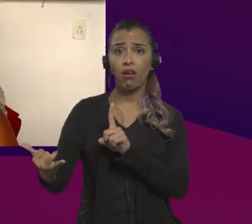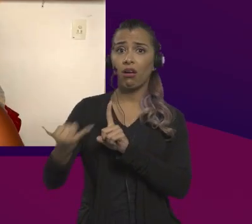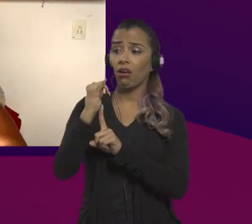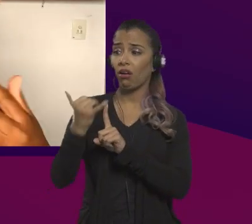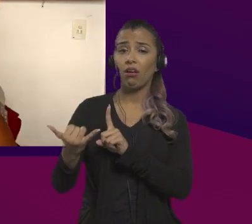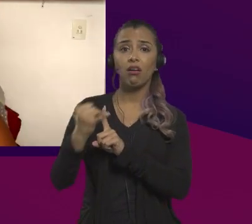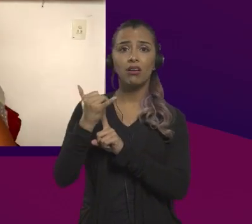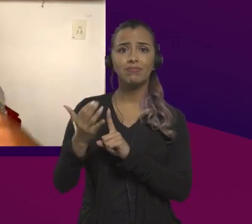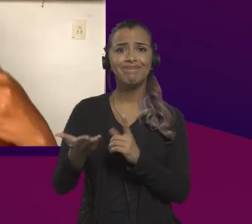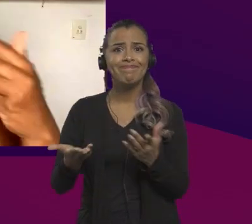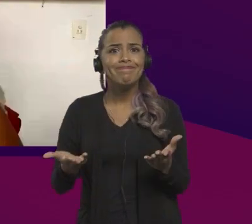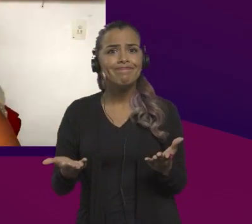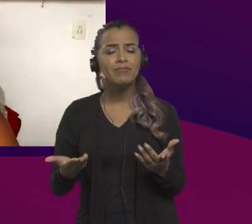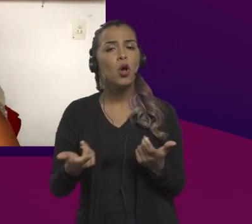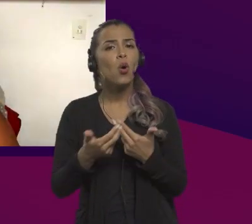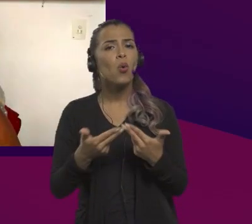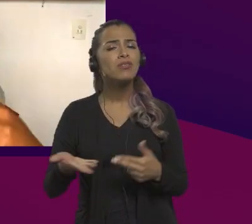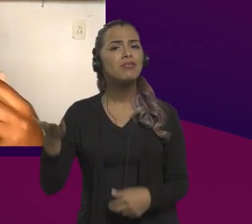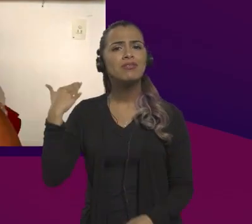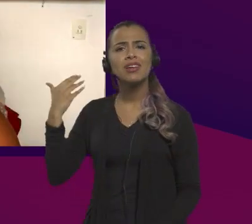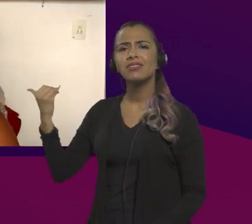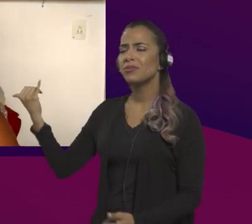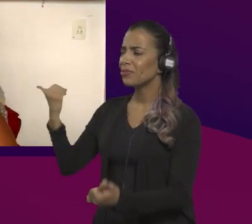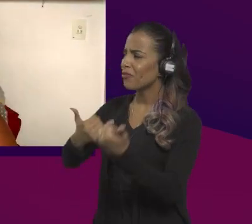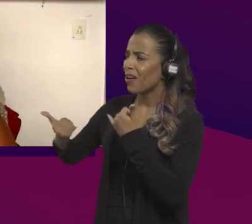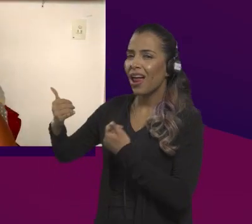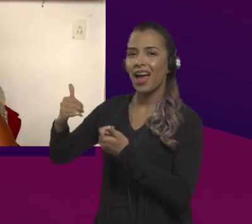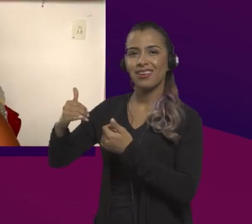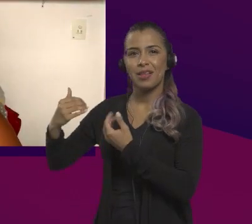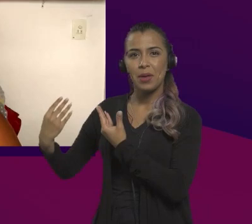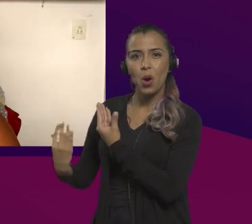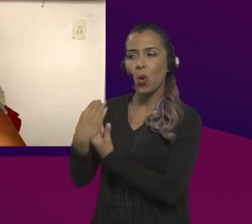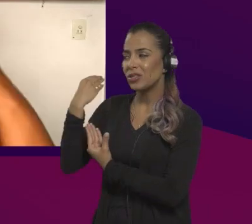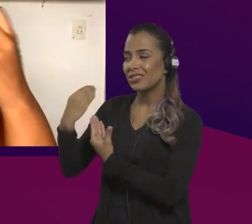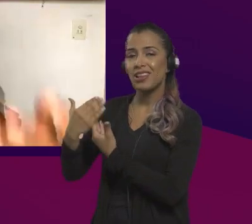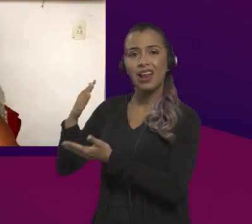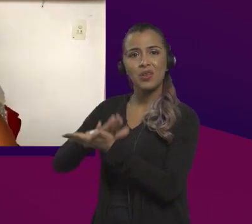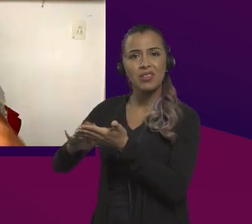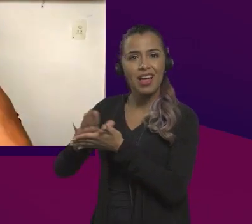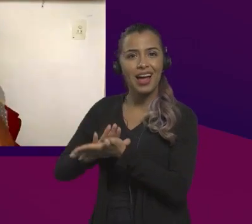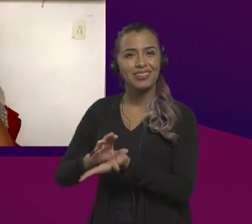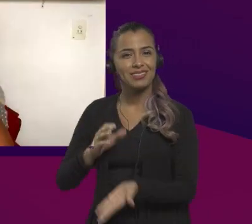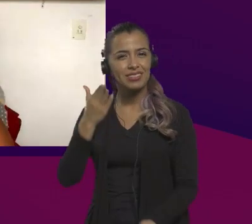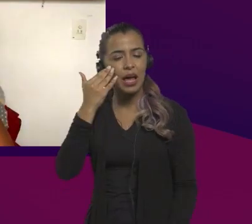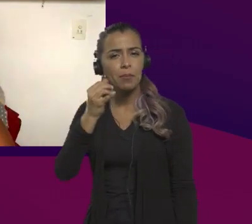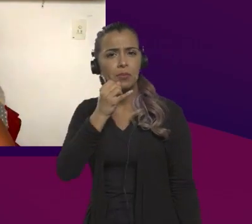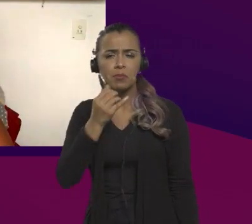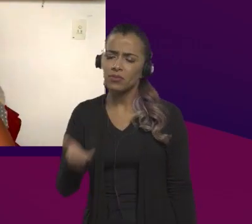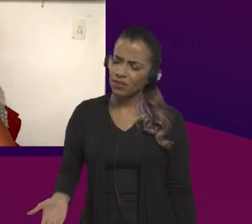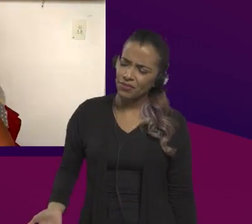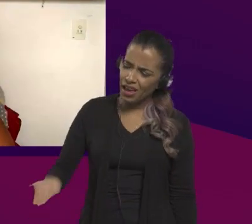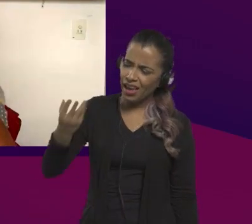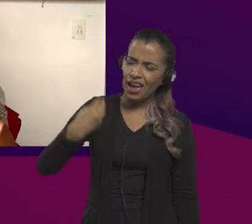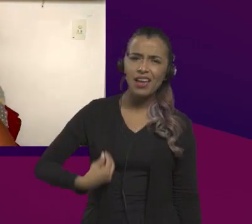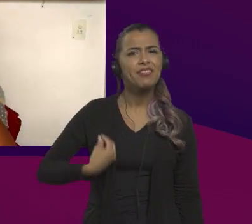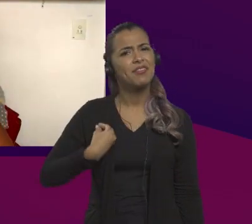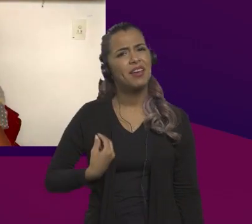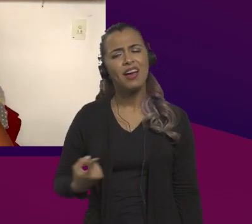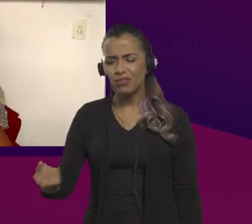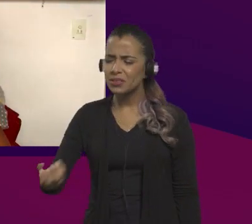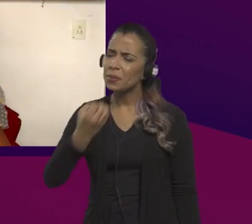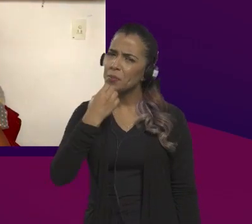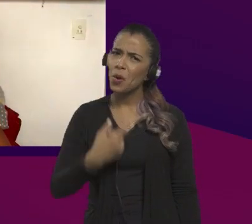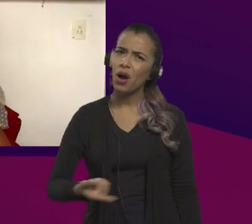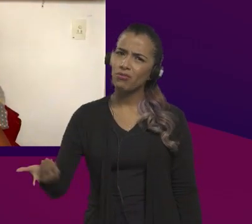que eu não pude ouvir de vai viver, não dá ouvido para isso, você é melhor, você é mais, você não é só